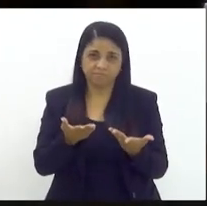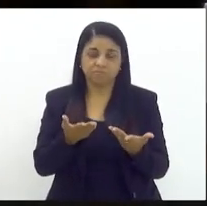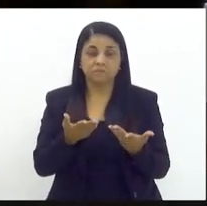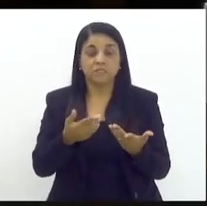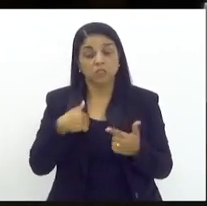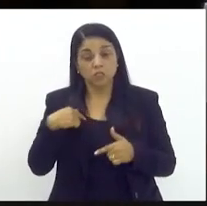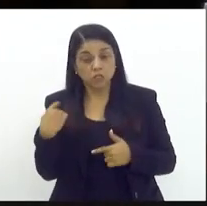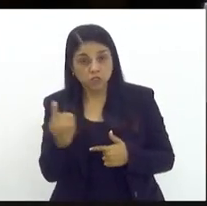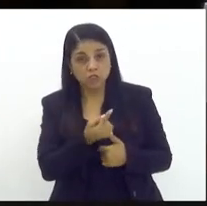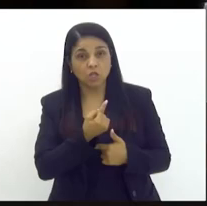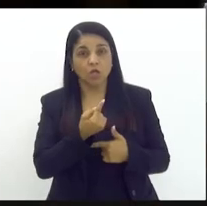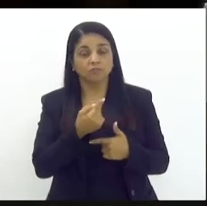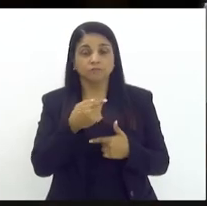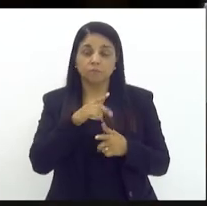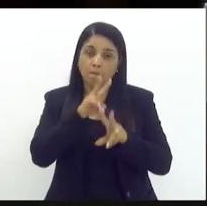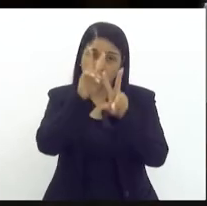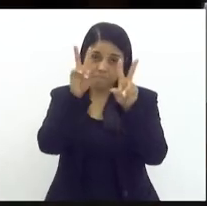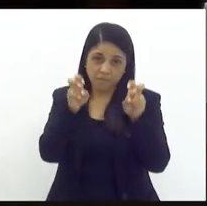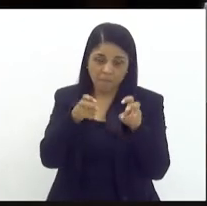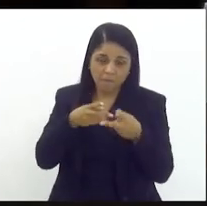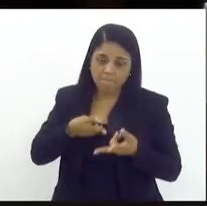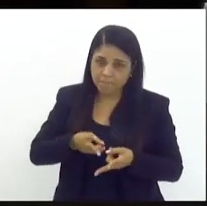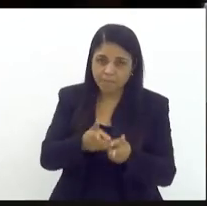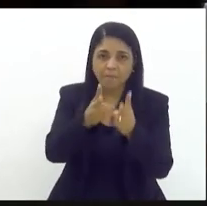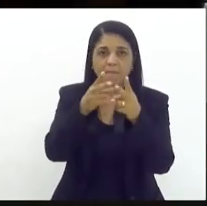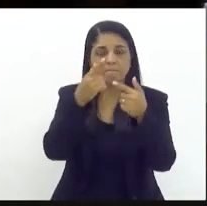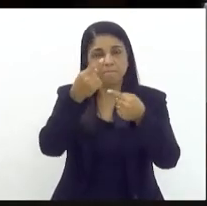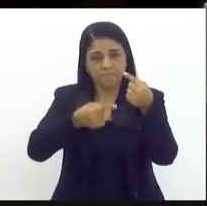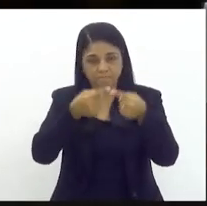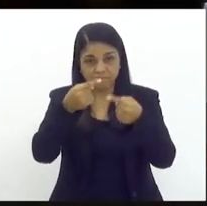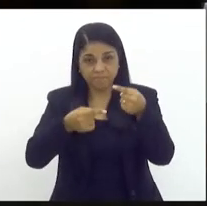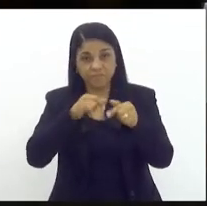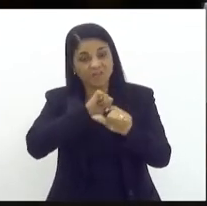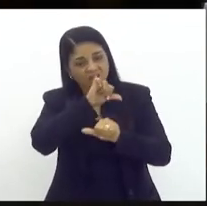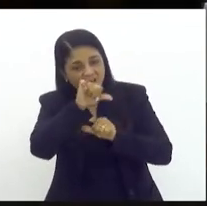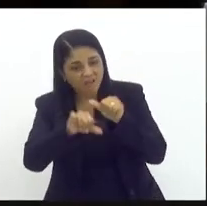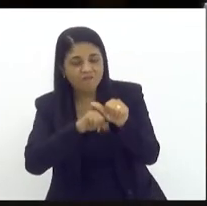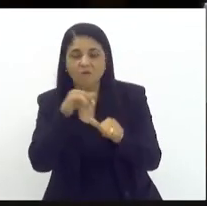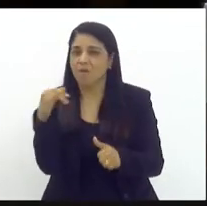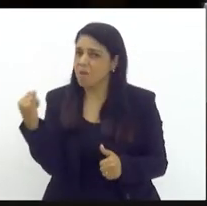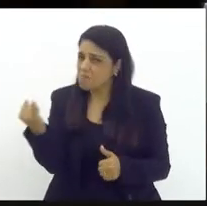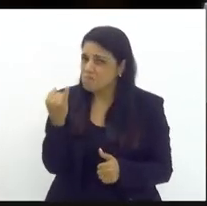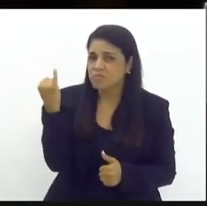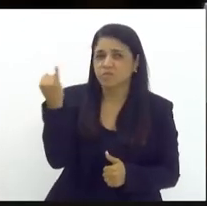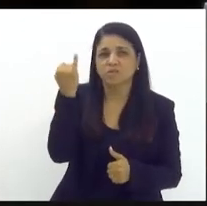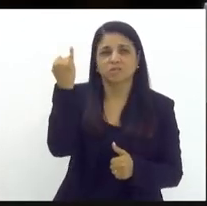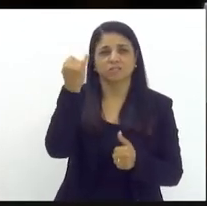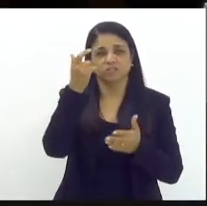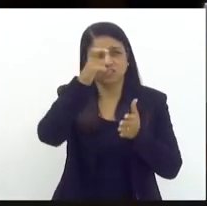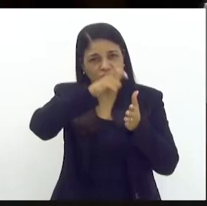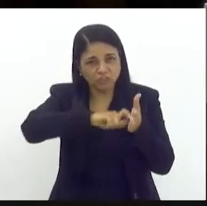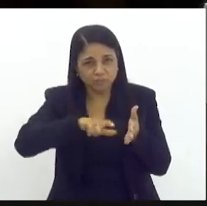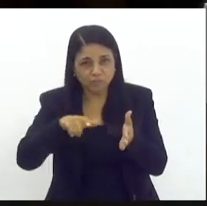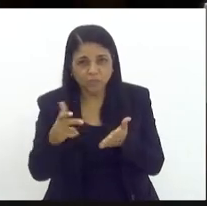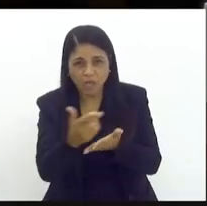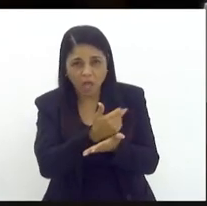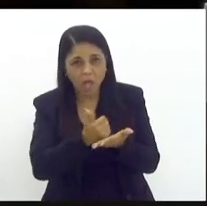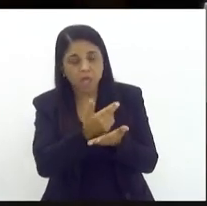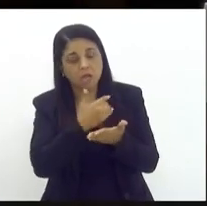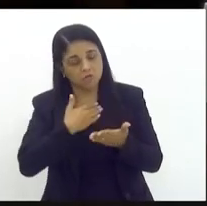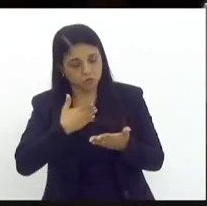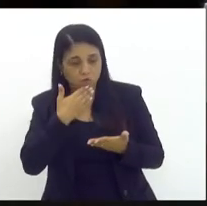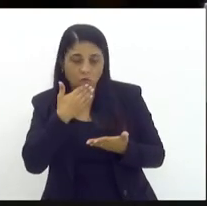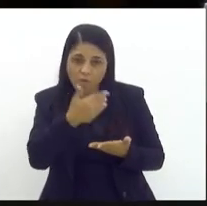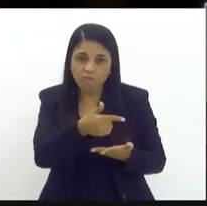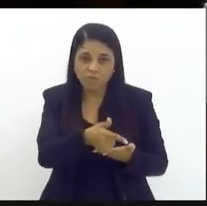nós vamos levar esse assunto muito adiante então é a reforma tem essa importância Eu acho que eu sou favorável ela mas eu